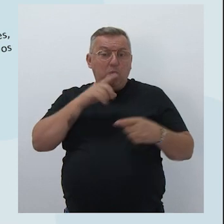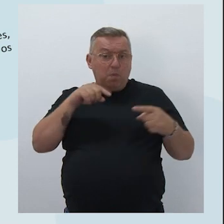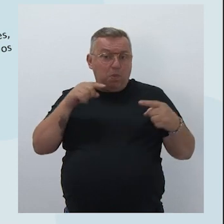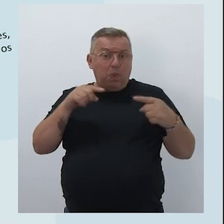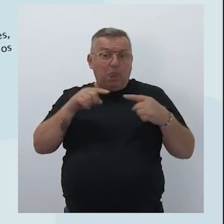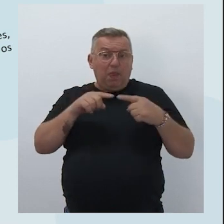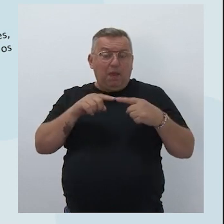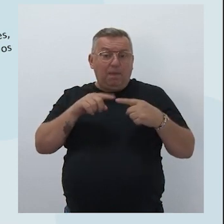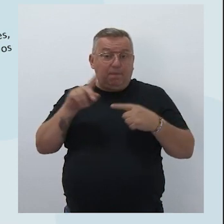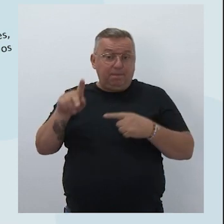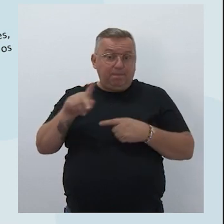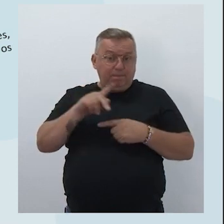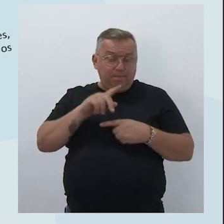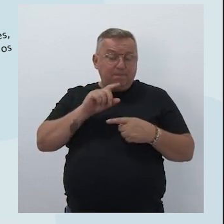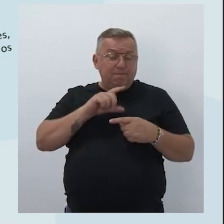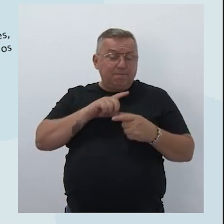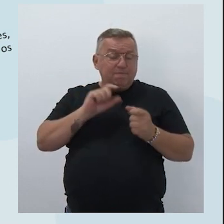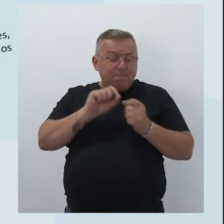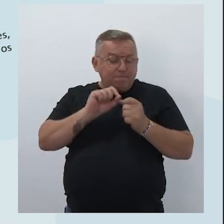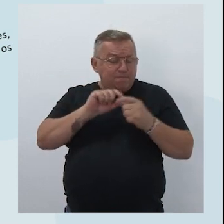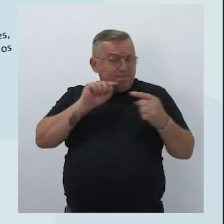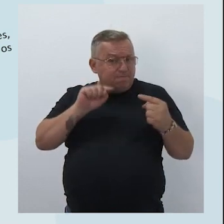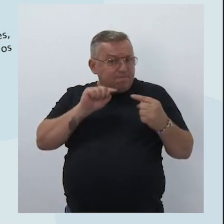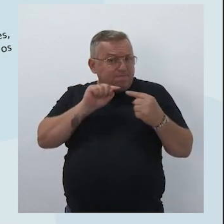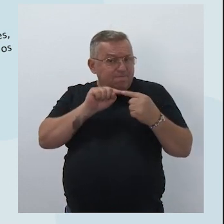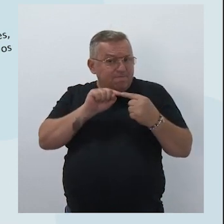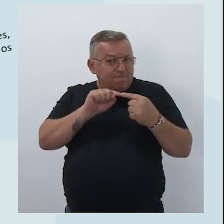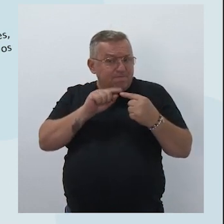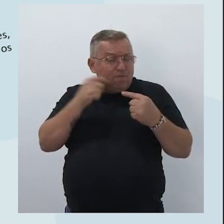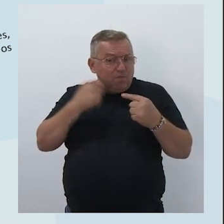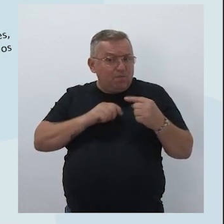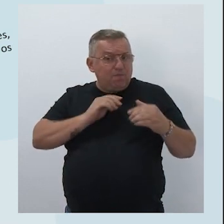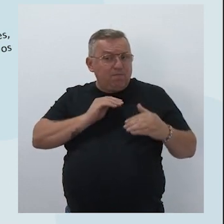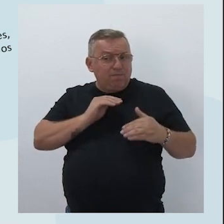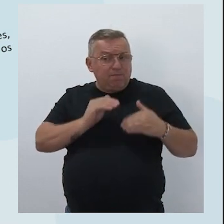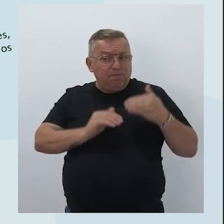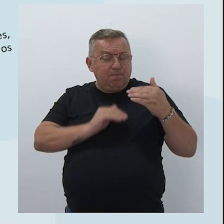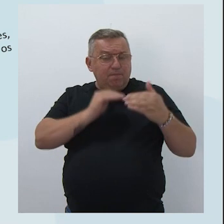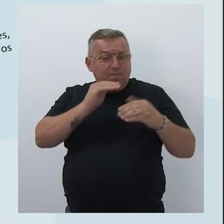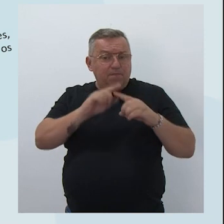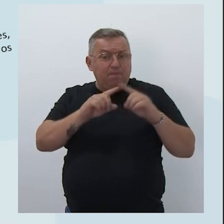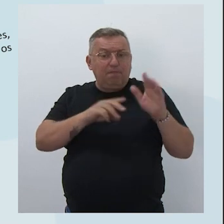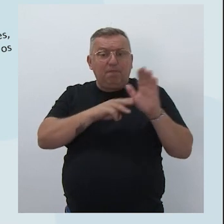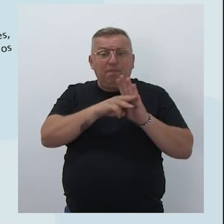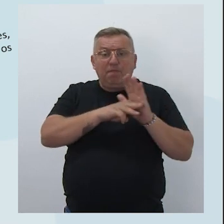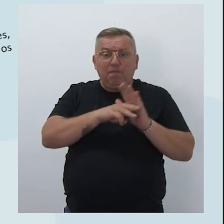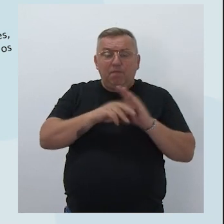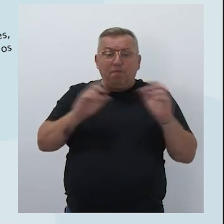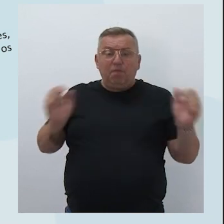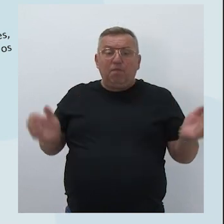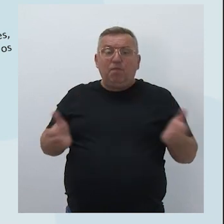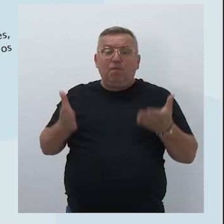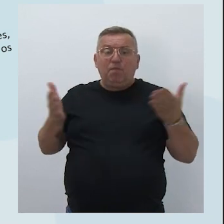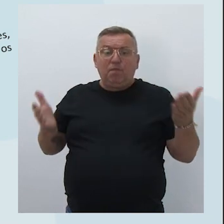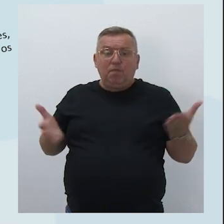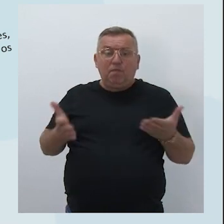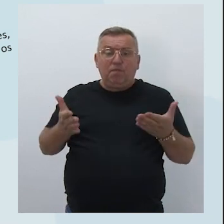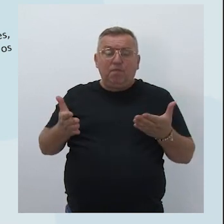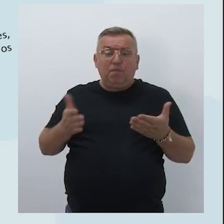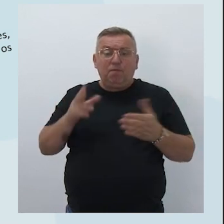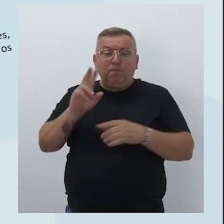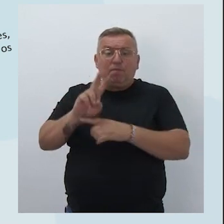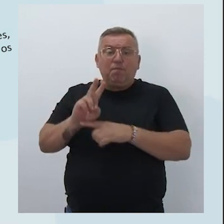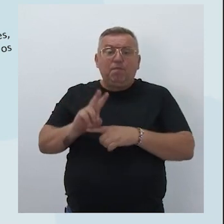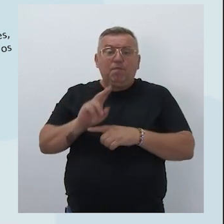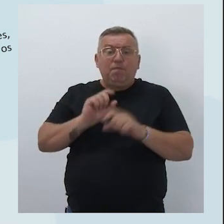nós professores, intencionalmente precisamos desenvolver metodologias ativas que tragam